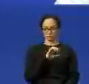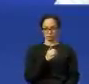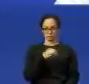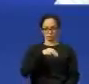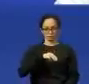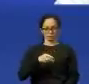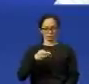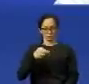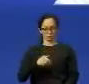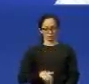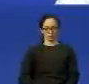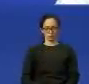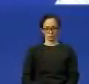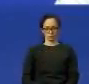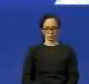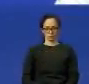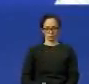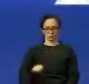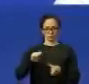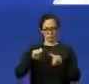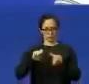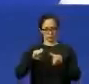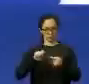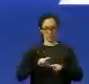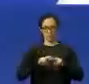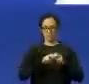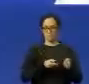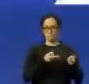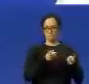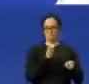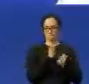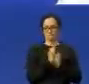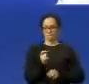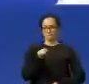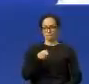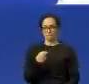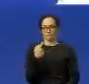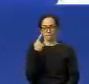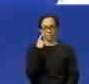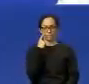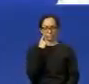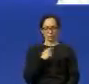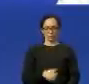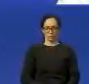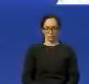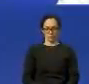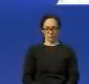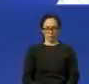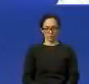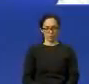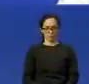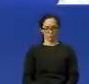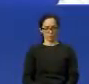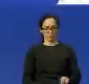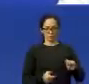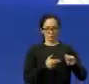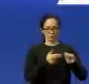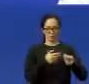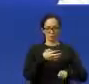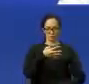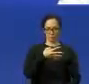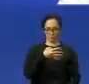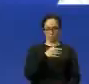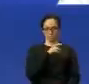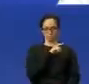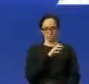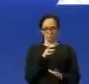igual a... Bem, nessa resolução, nós consideramos o OA igual a 4,